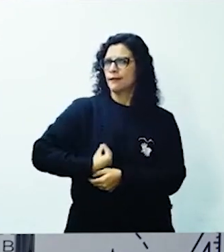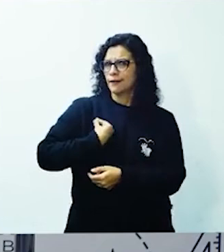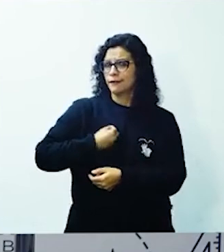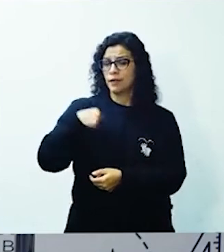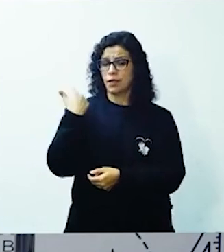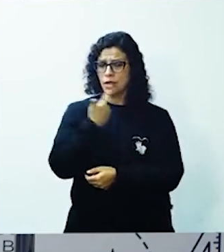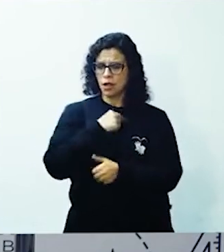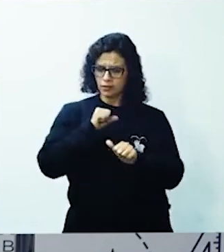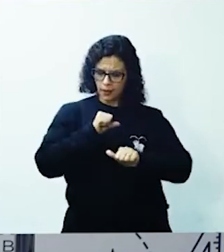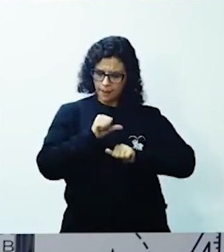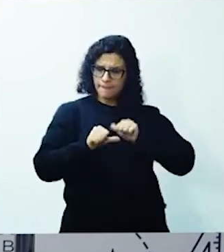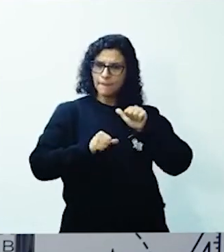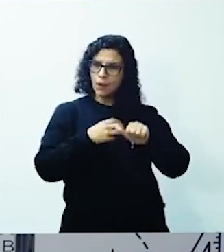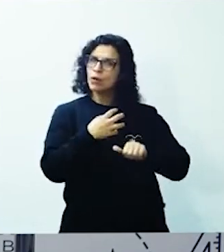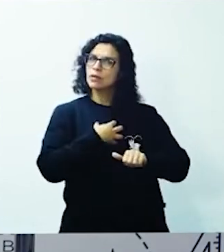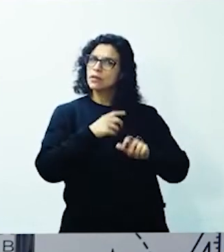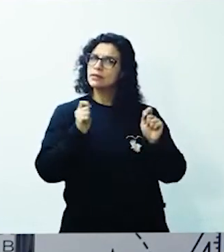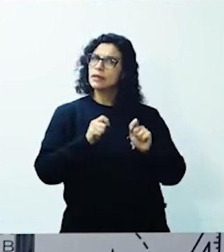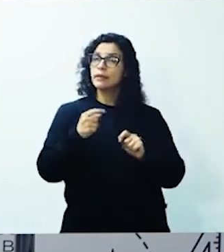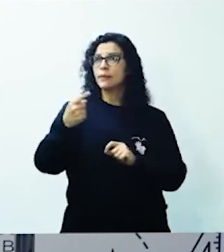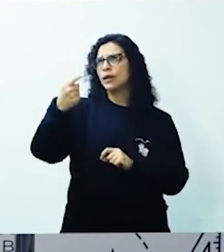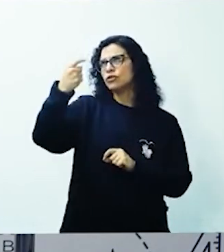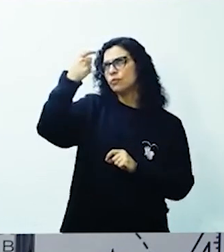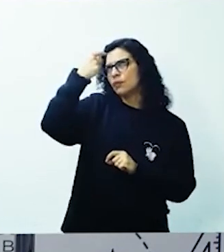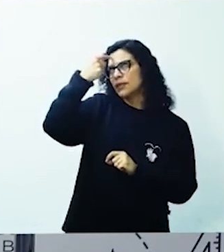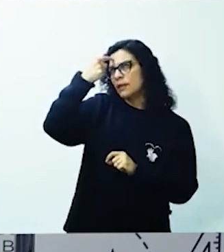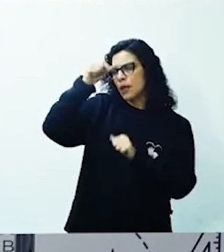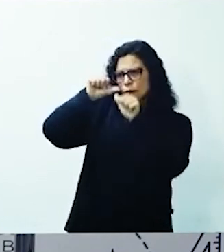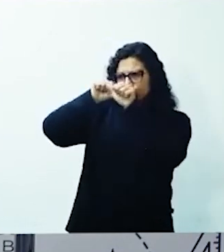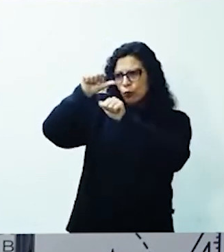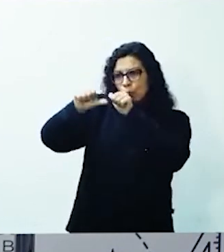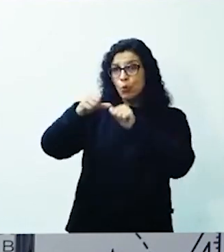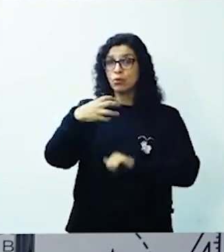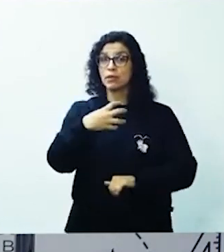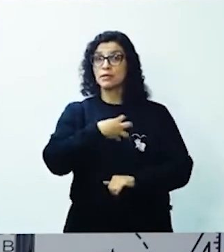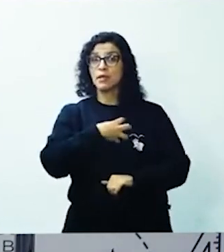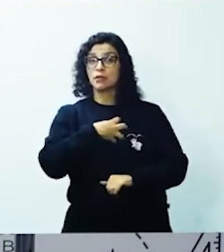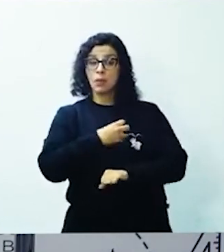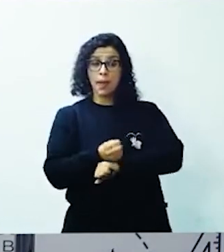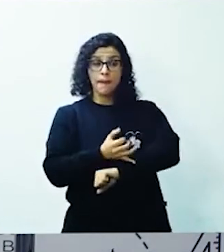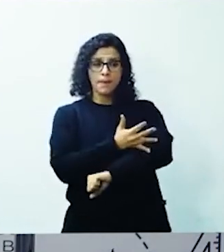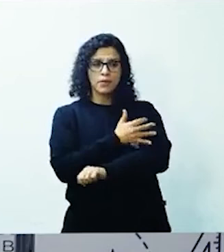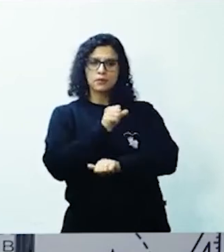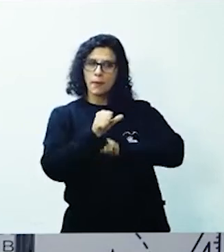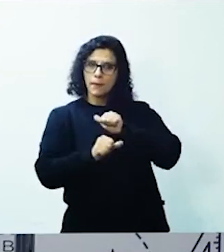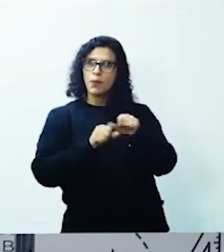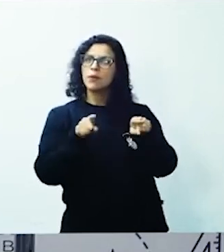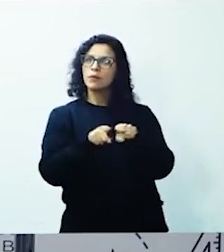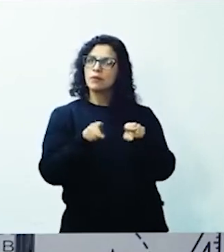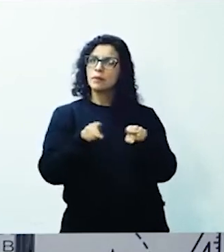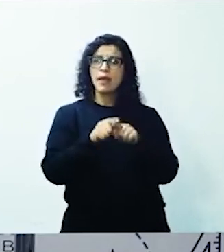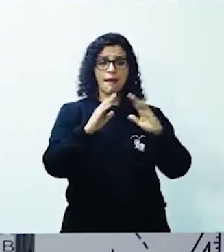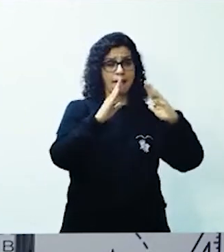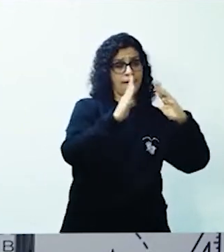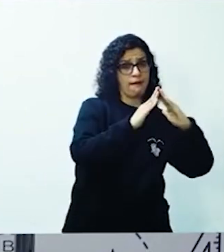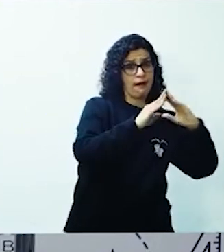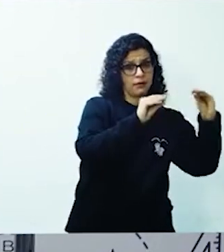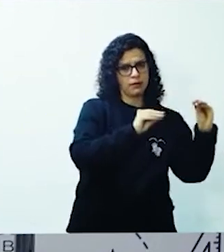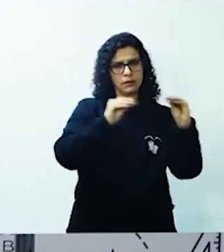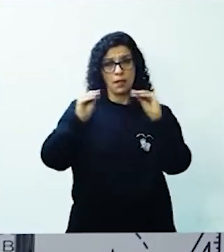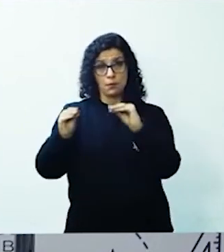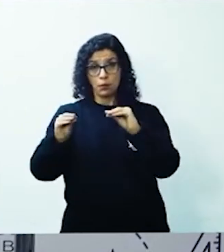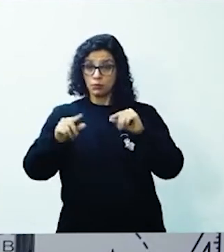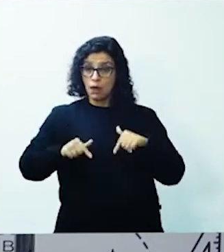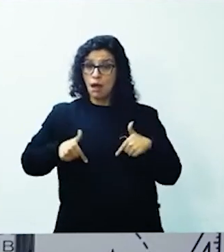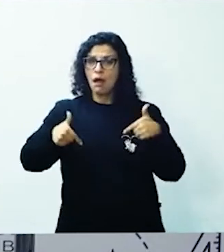nos leva a mudar pensamentos, mudar sentimentos, não somente mudar de lugar, mudar de